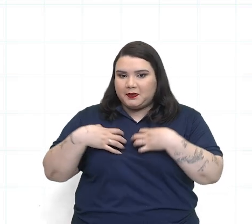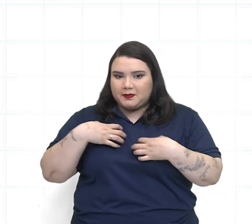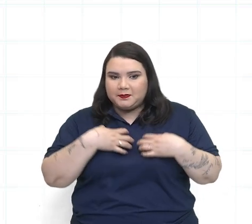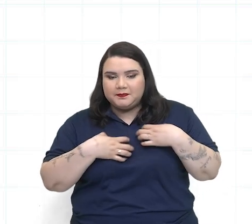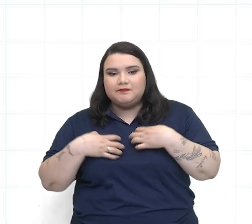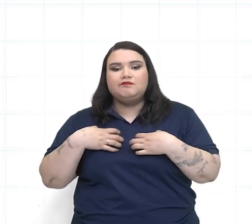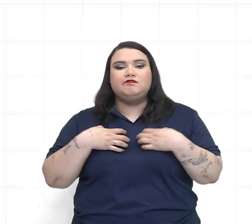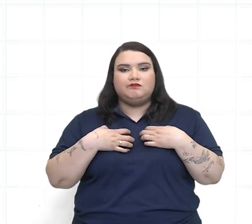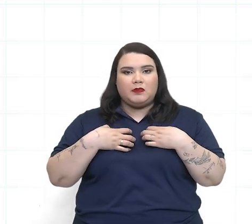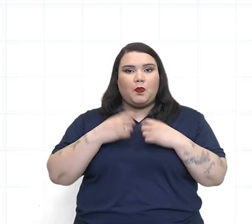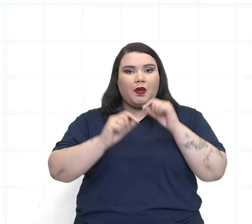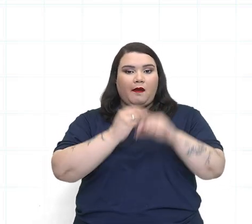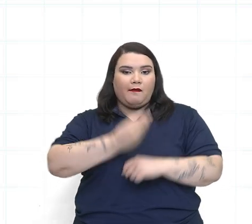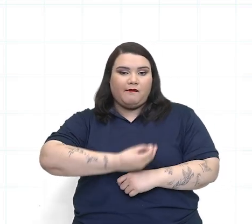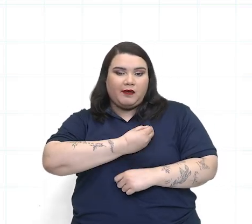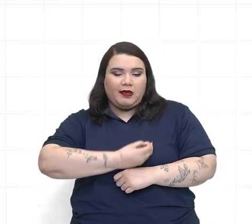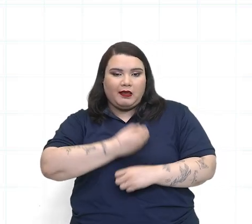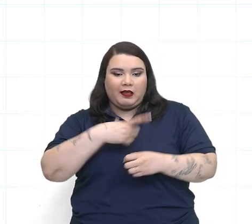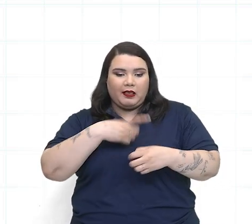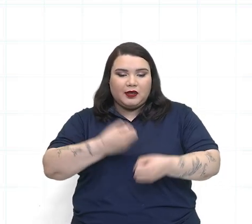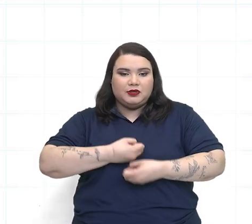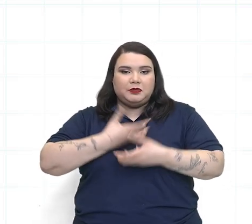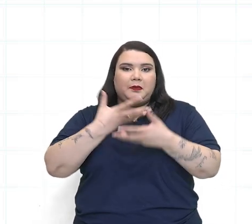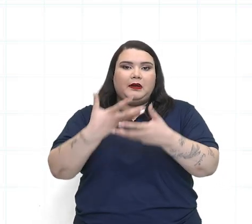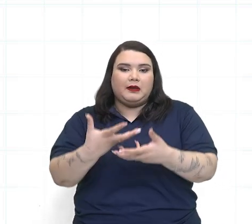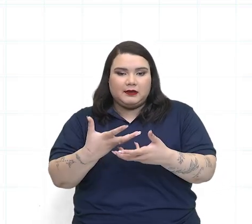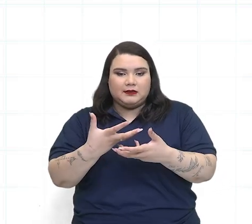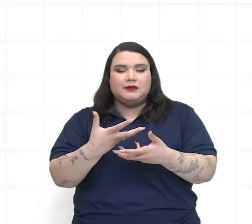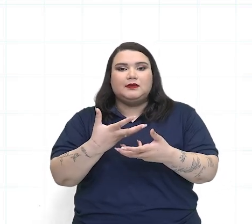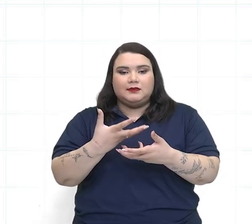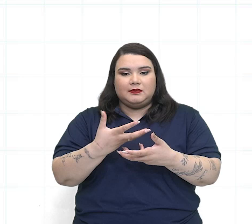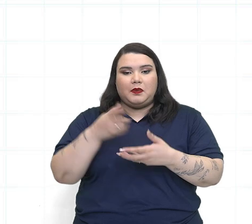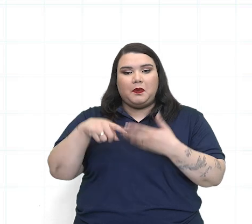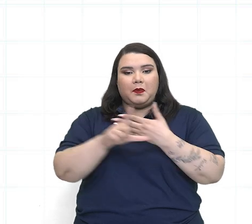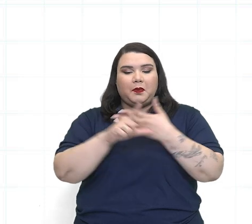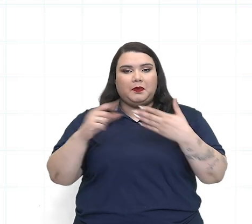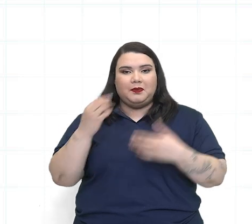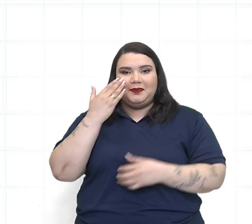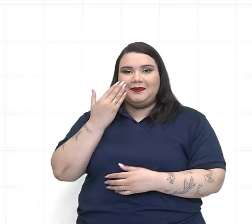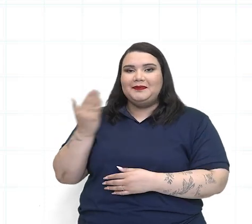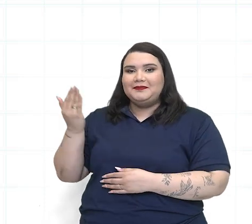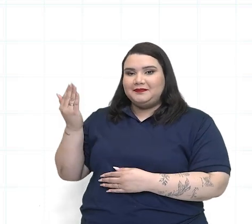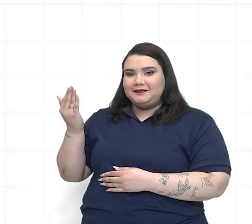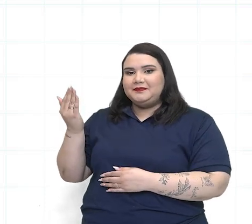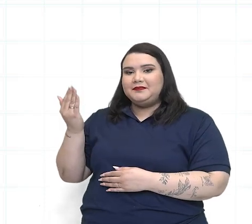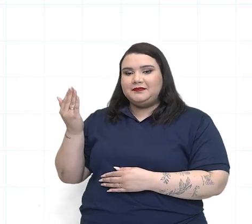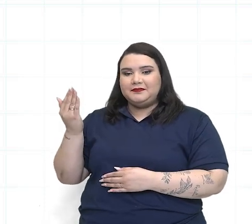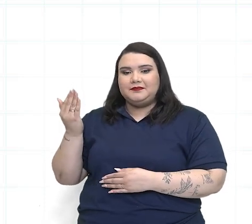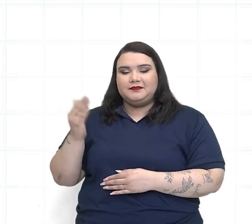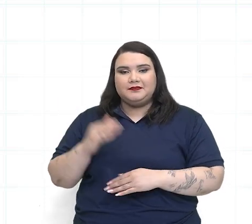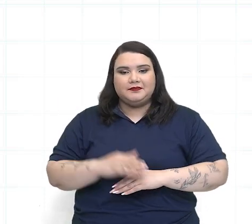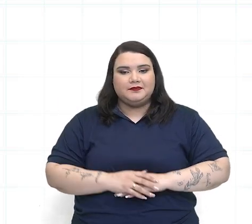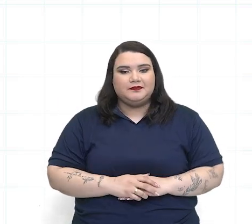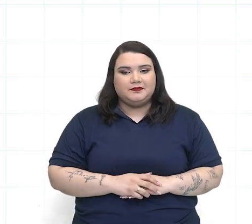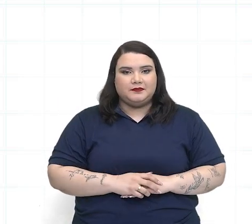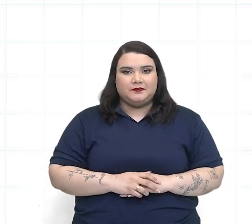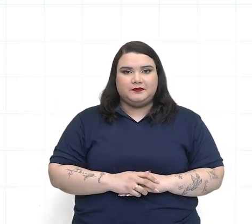Minha gaveta de chamas com semente de calor. Luiz Bacelar, livro Frauta de Barro,